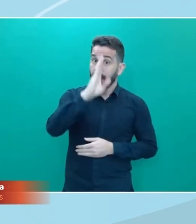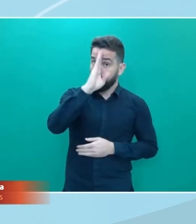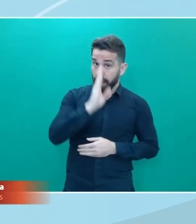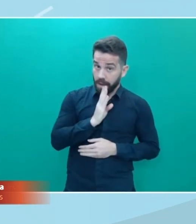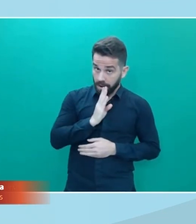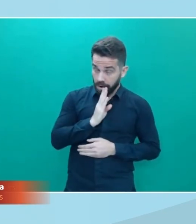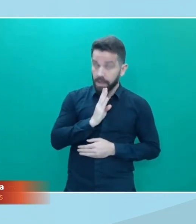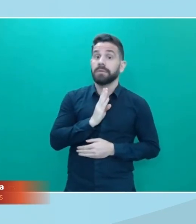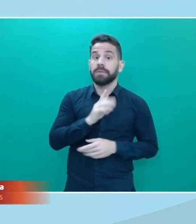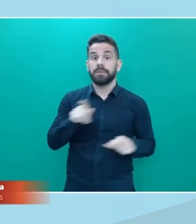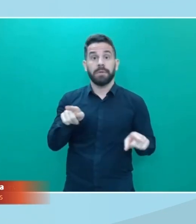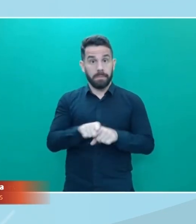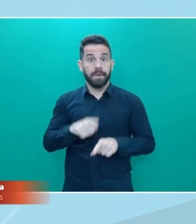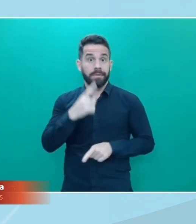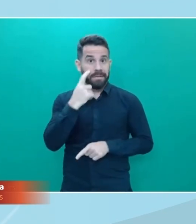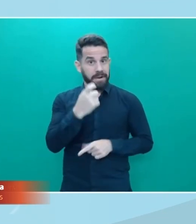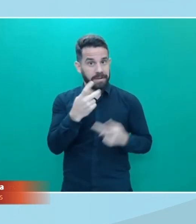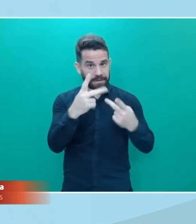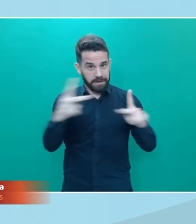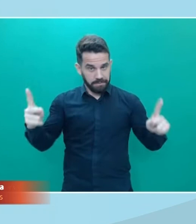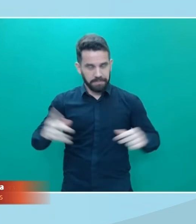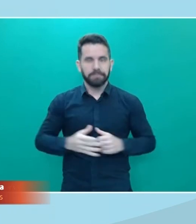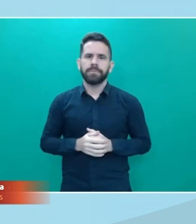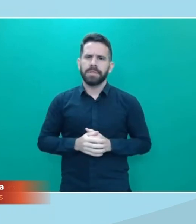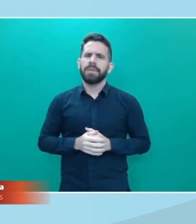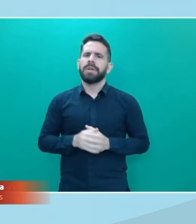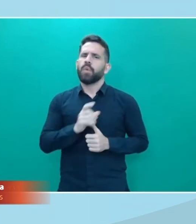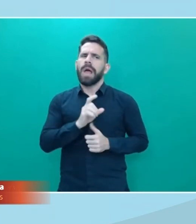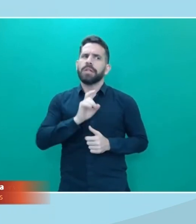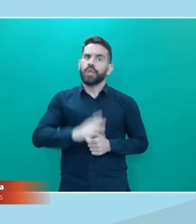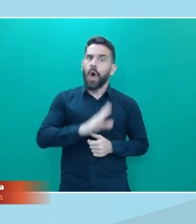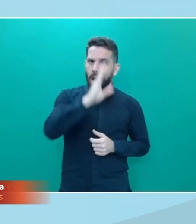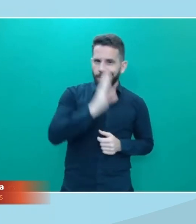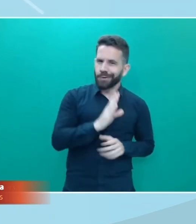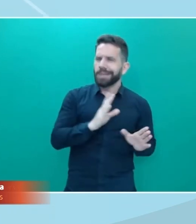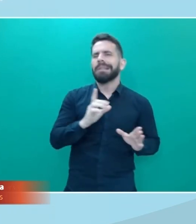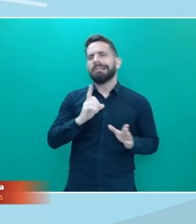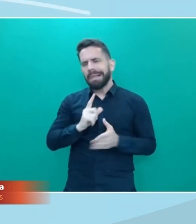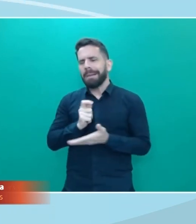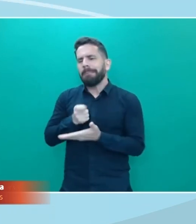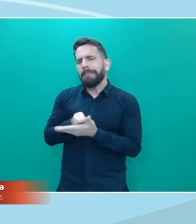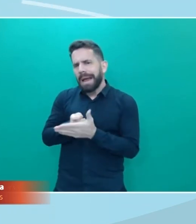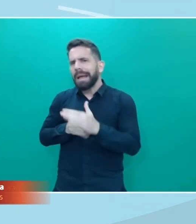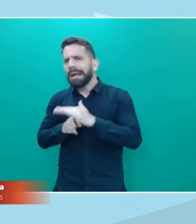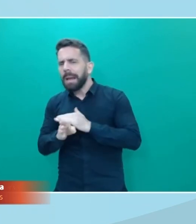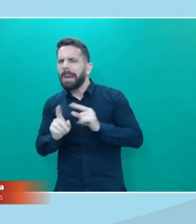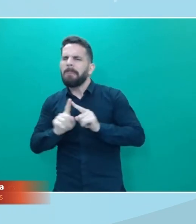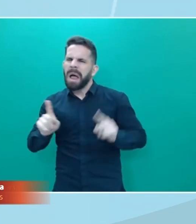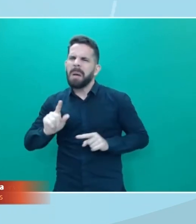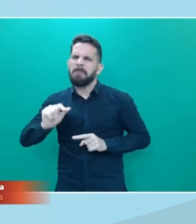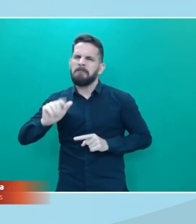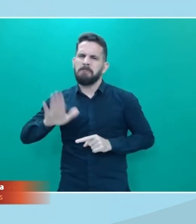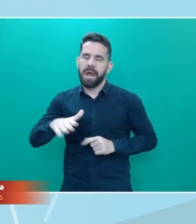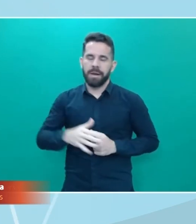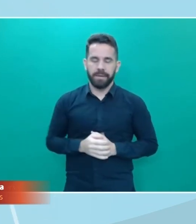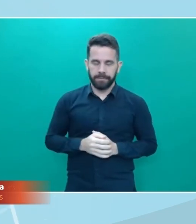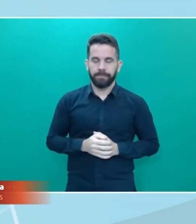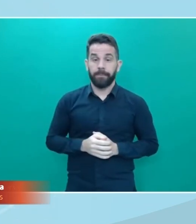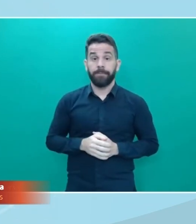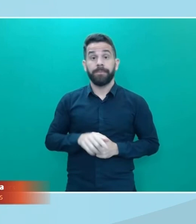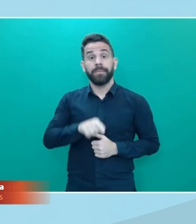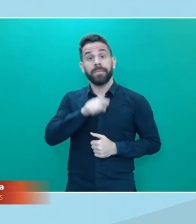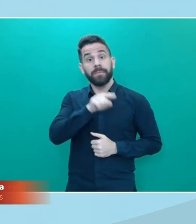você. Não só gratuitos, alguns cobram ingresso, mas bem baratinho. O primeiro deles é o Instituto Riso, que está